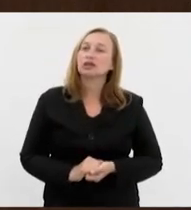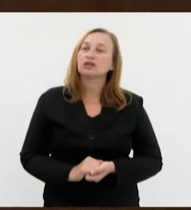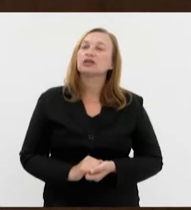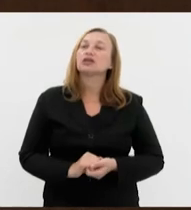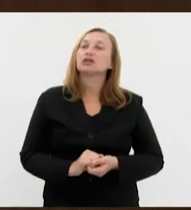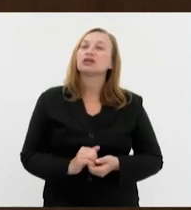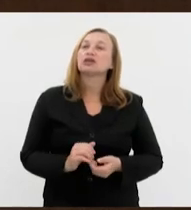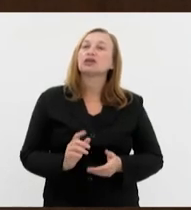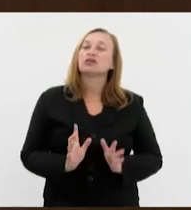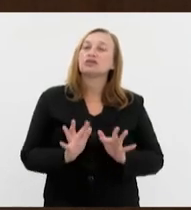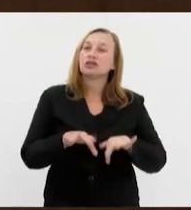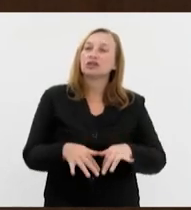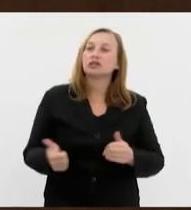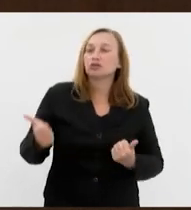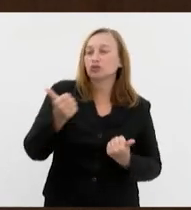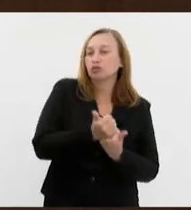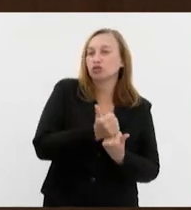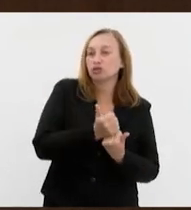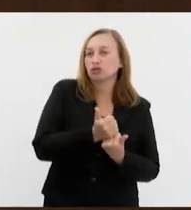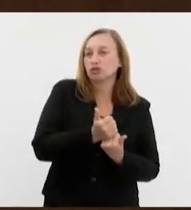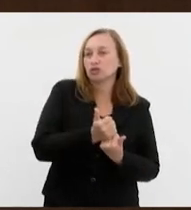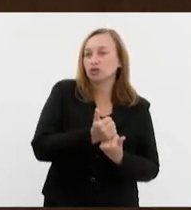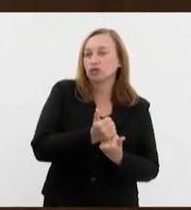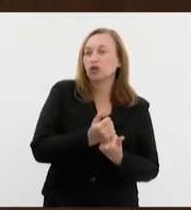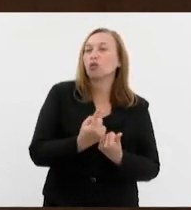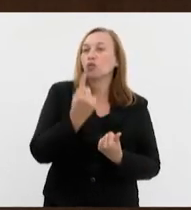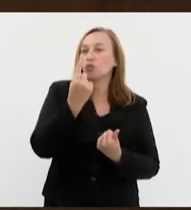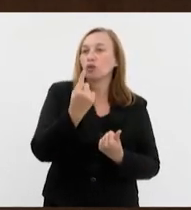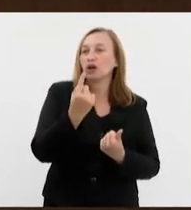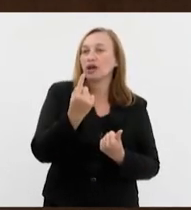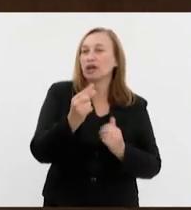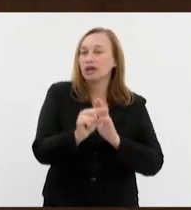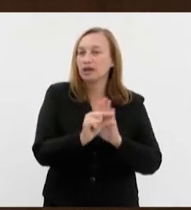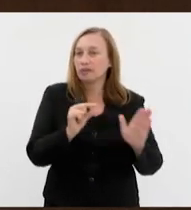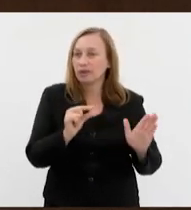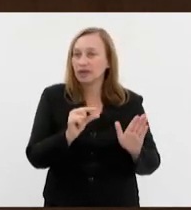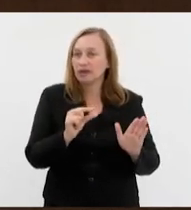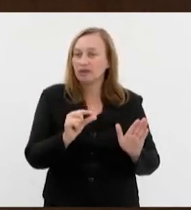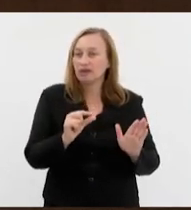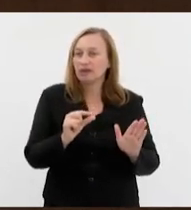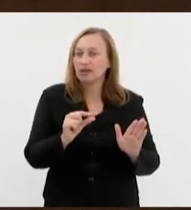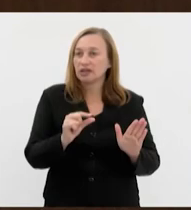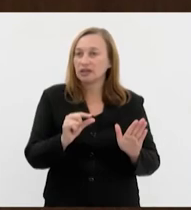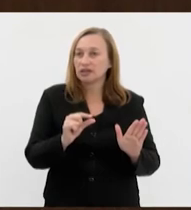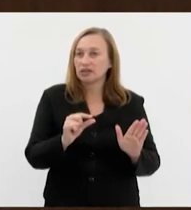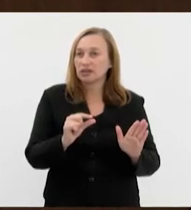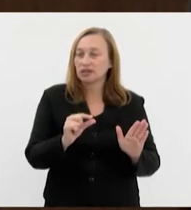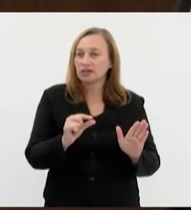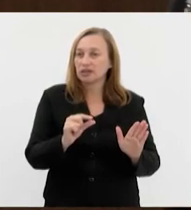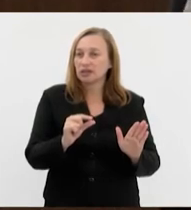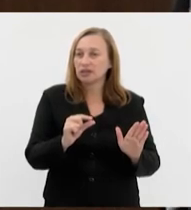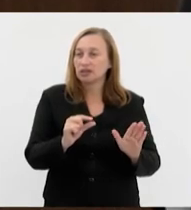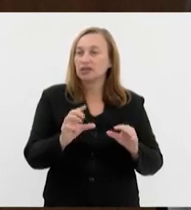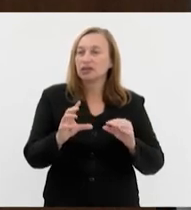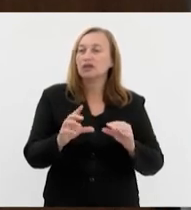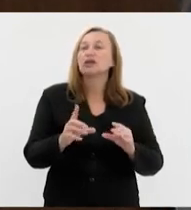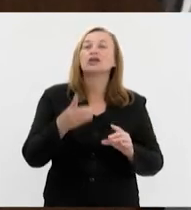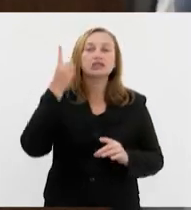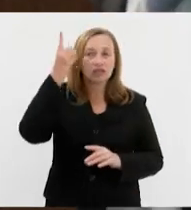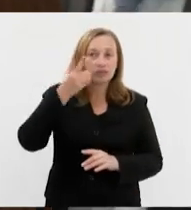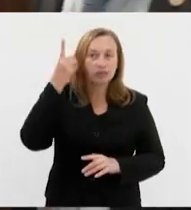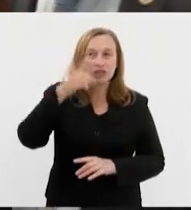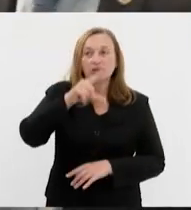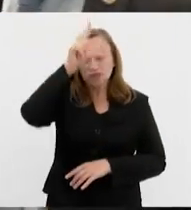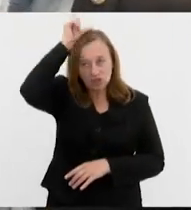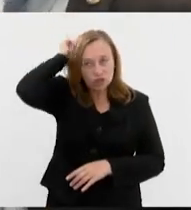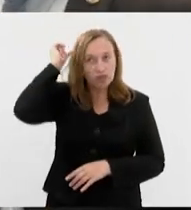concluindo por substitutivo. Uma emenda é a emenda aditiva do deputado Luiz Paulo, nas razões que